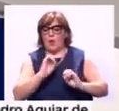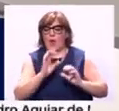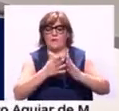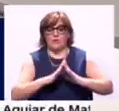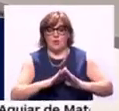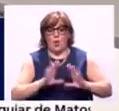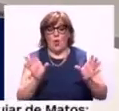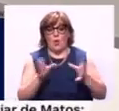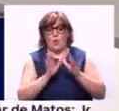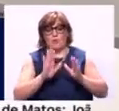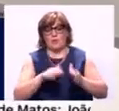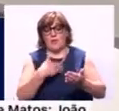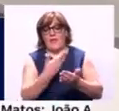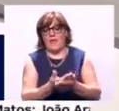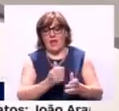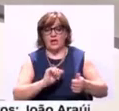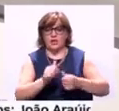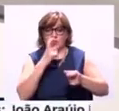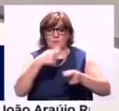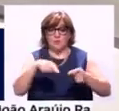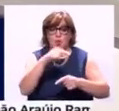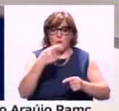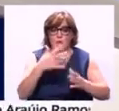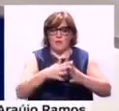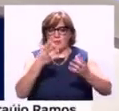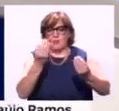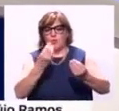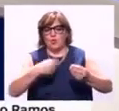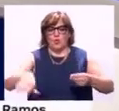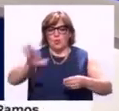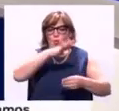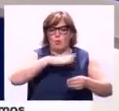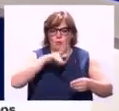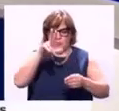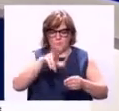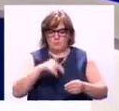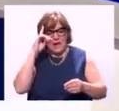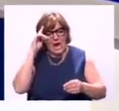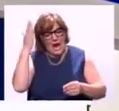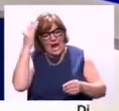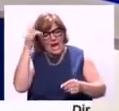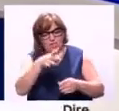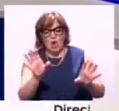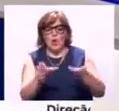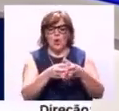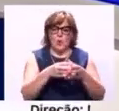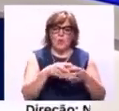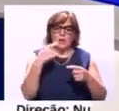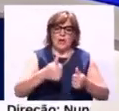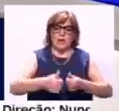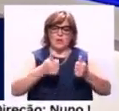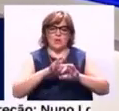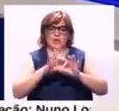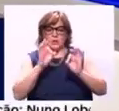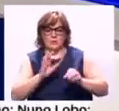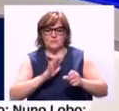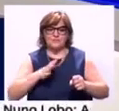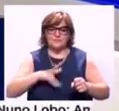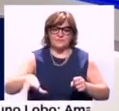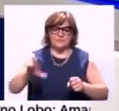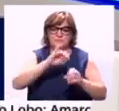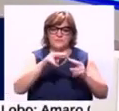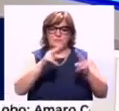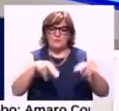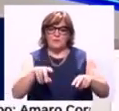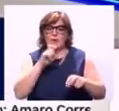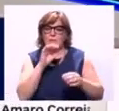clubes proporcionavam o desporto às pessoas. Hoje há infraestruturas para o país todo. Acha que um clube destes quer competir a nível nacional e internacional